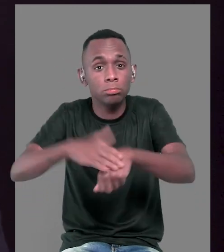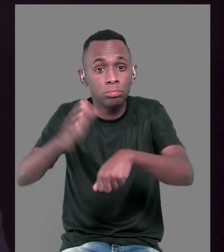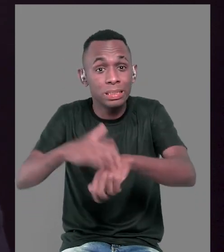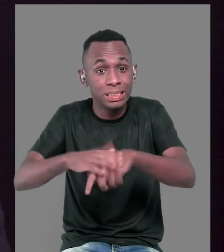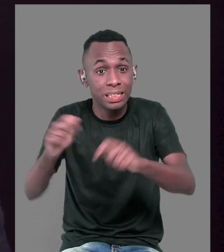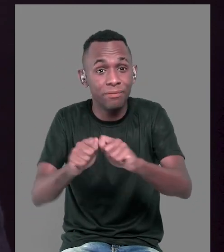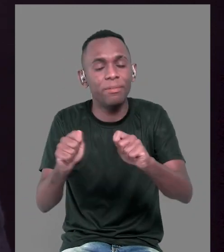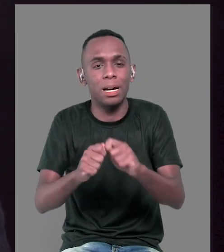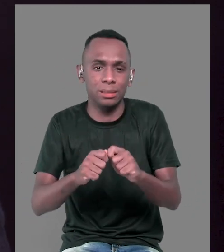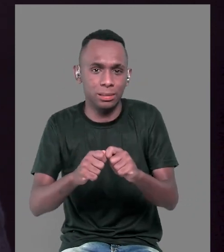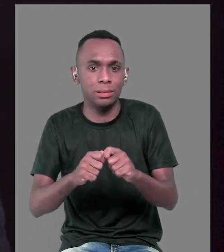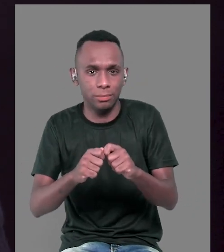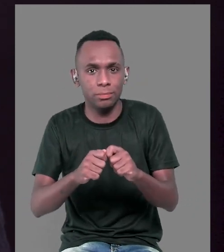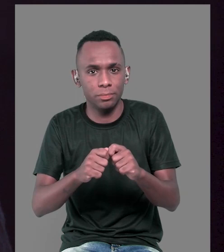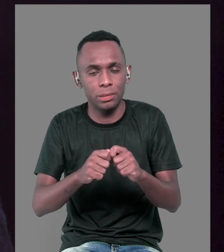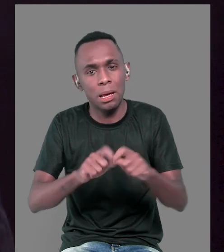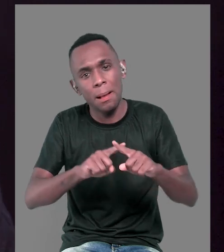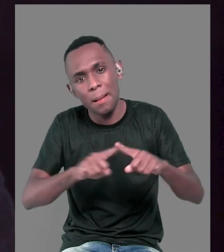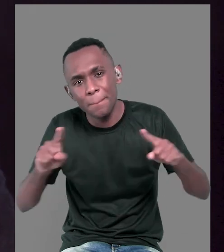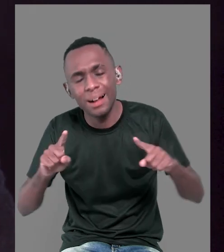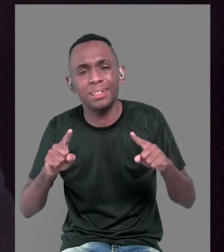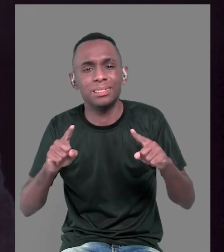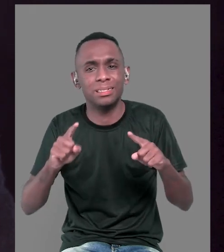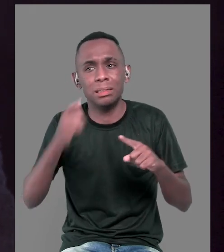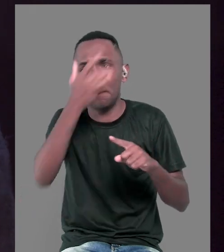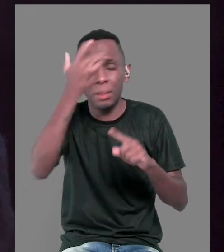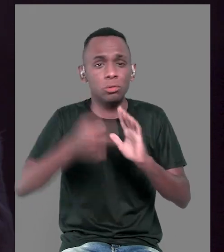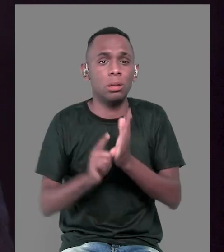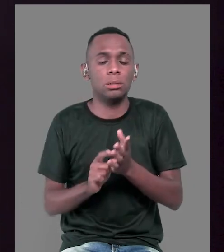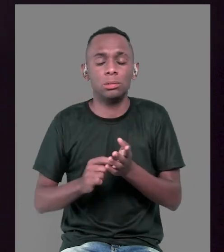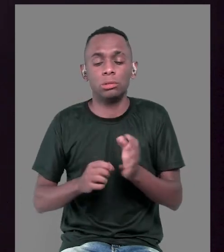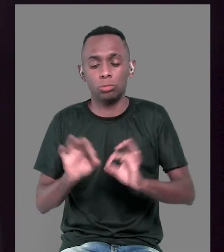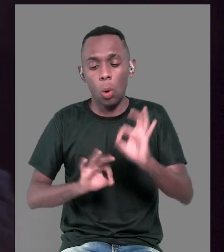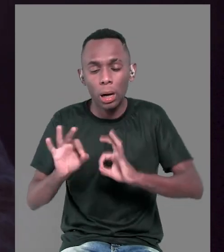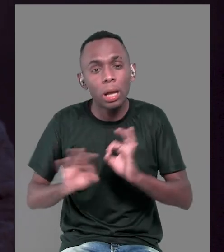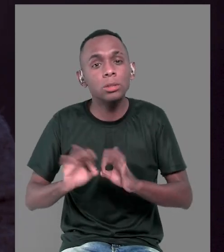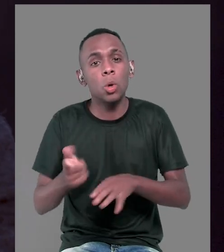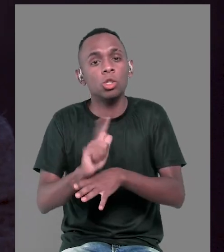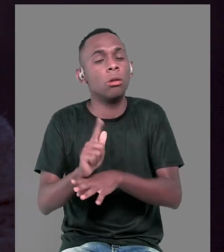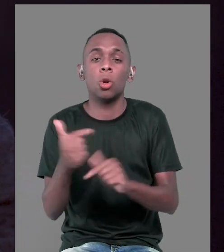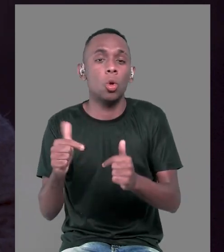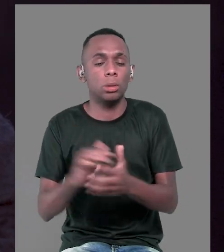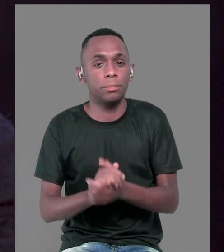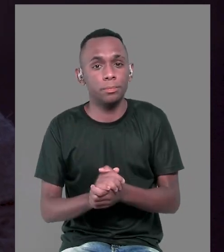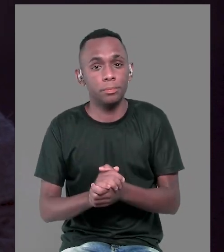sem que uma pessoa gerencie esse negócio. O capital age.